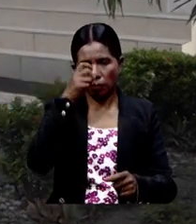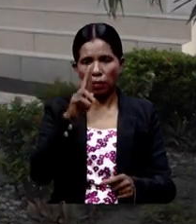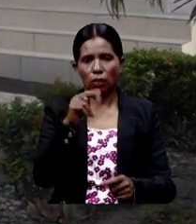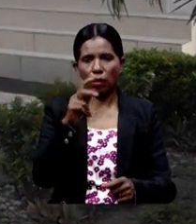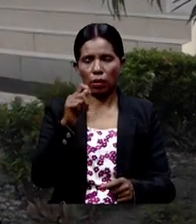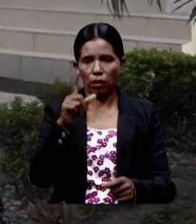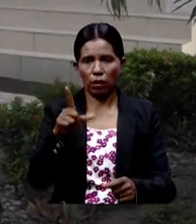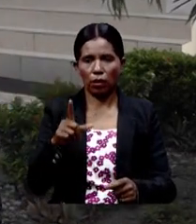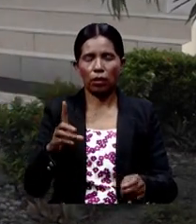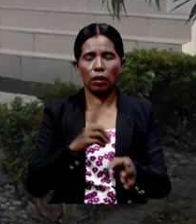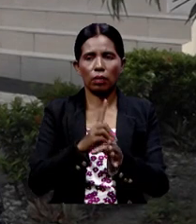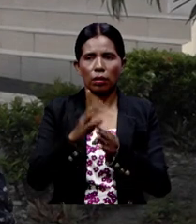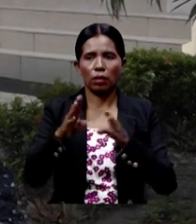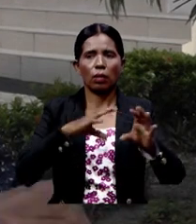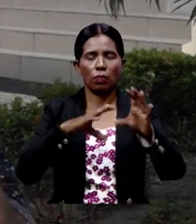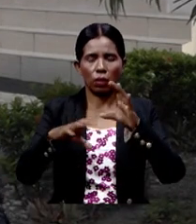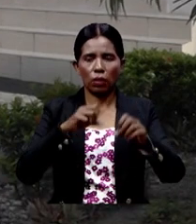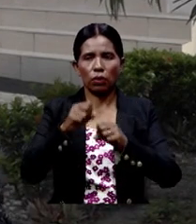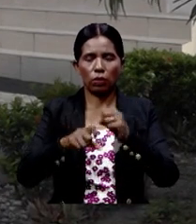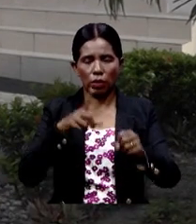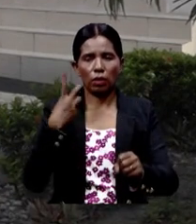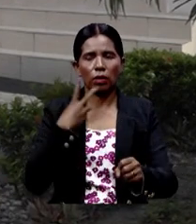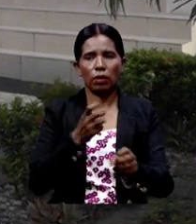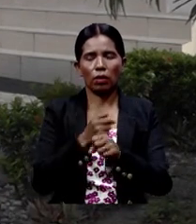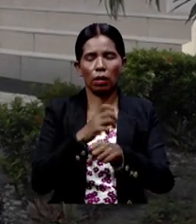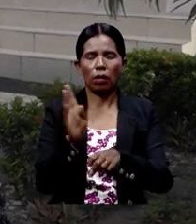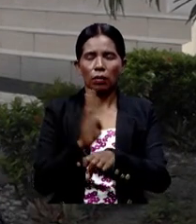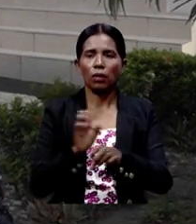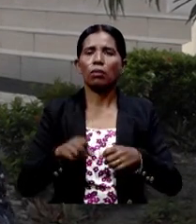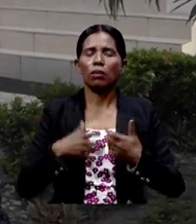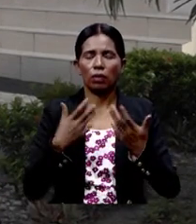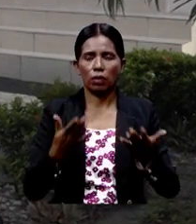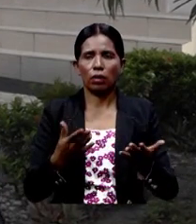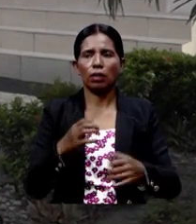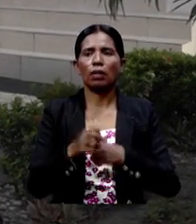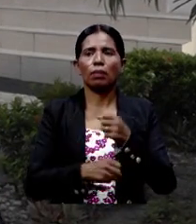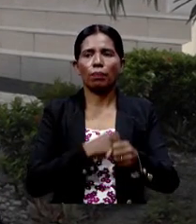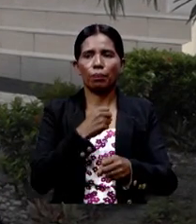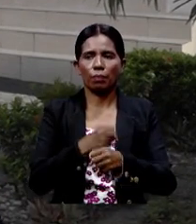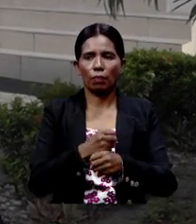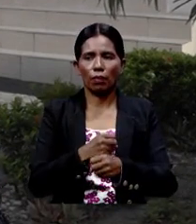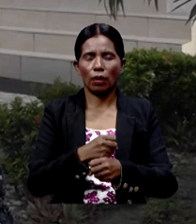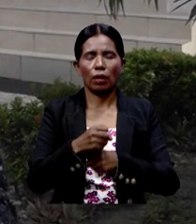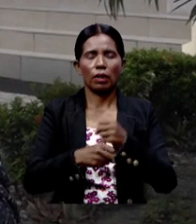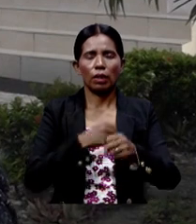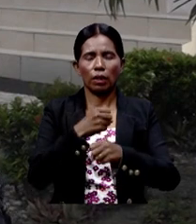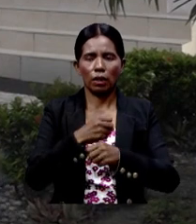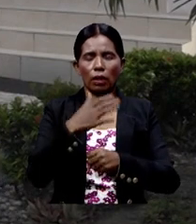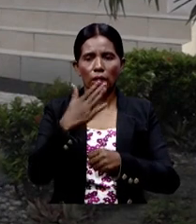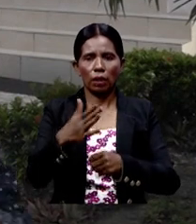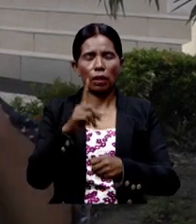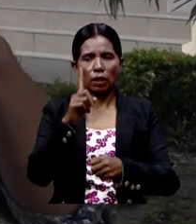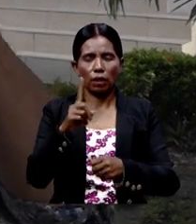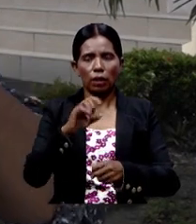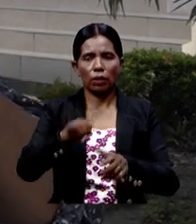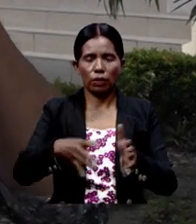ia departamento de comunicação social e tal olha negociação insa maca tinha ida pelo jornalista